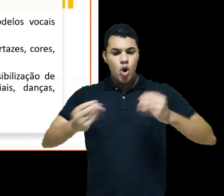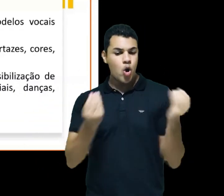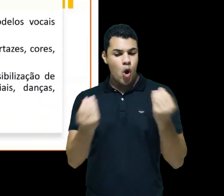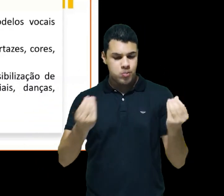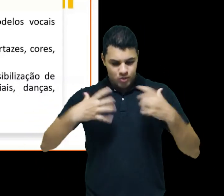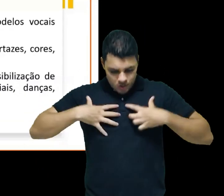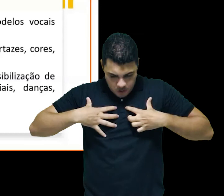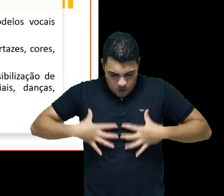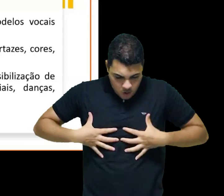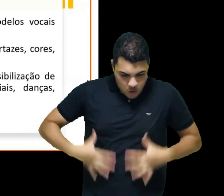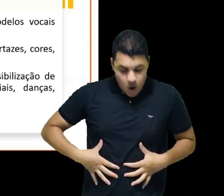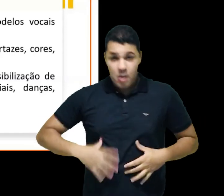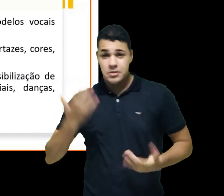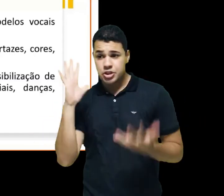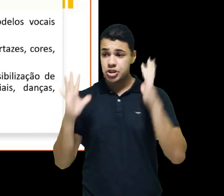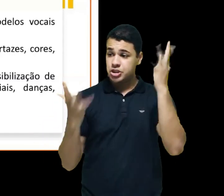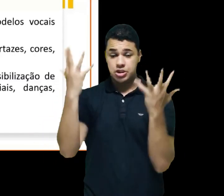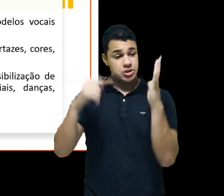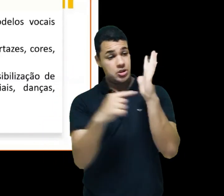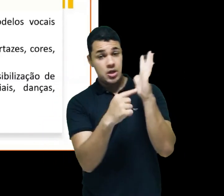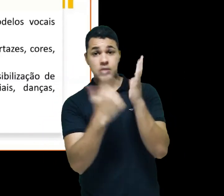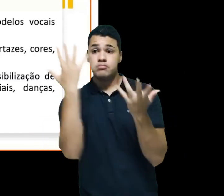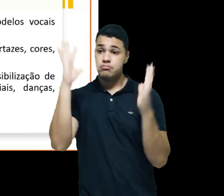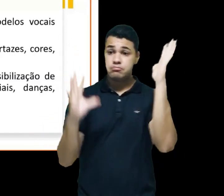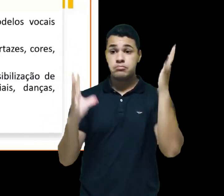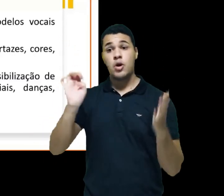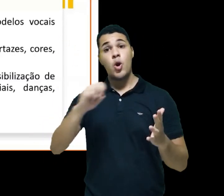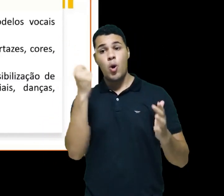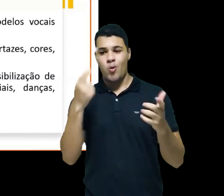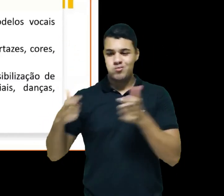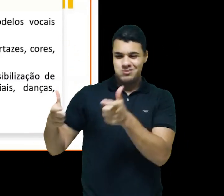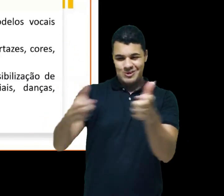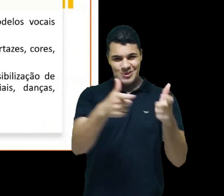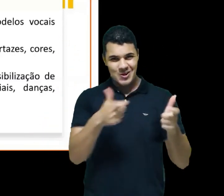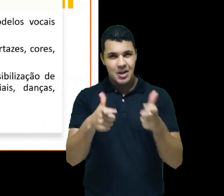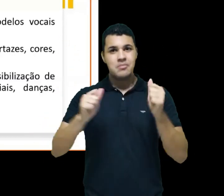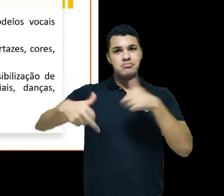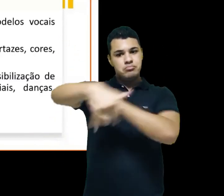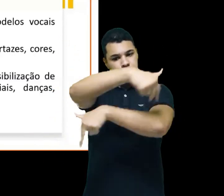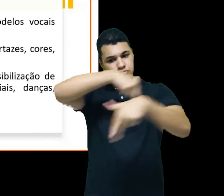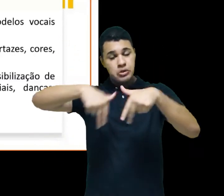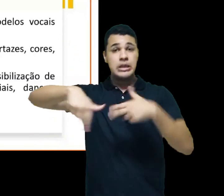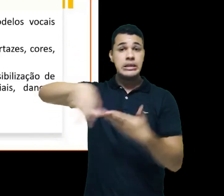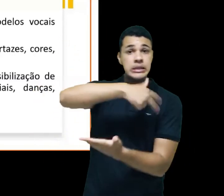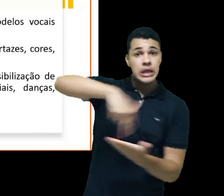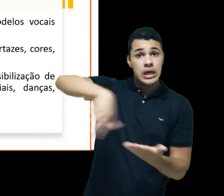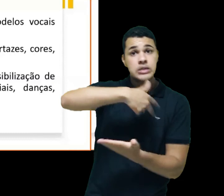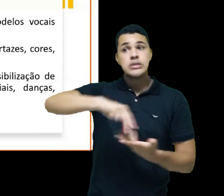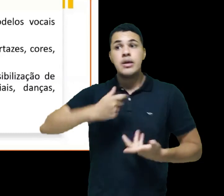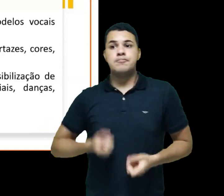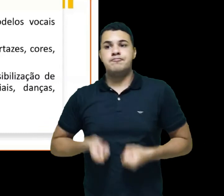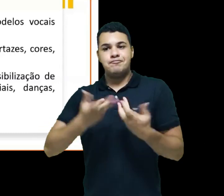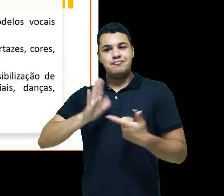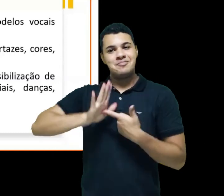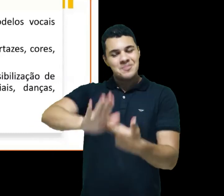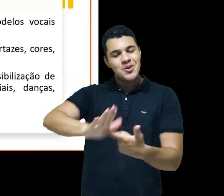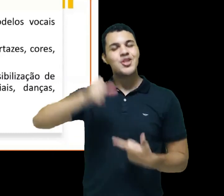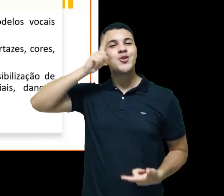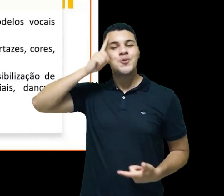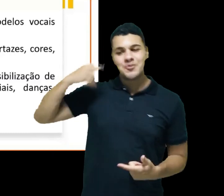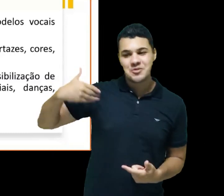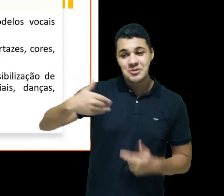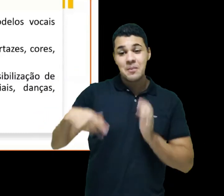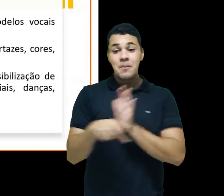partes do corpo, gestos, movimentações, deslocamentos espaciais, danças, encenações do